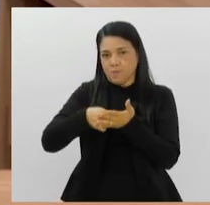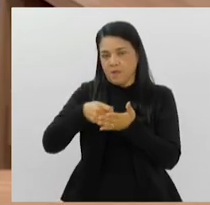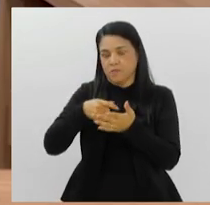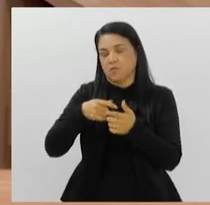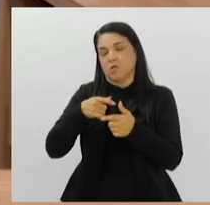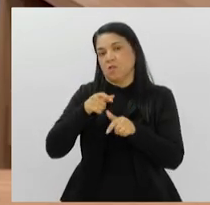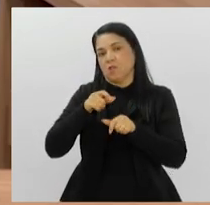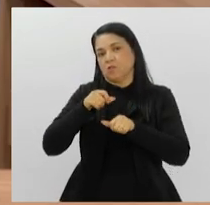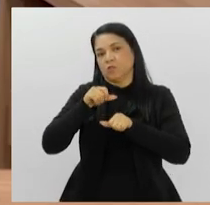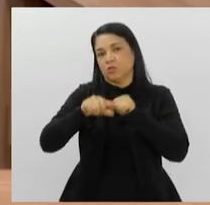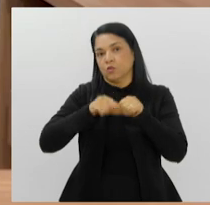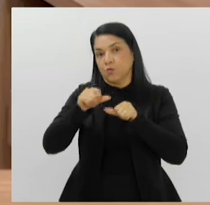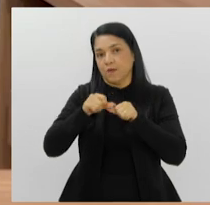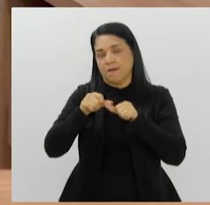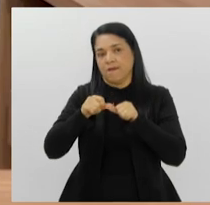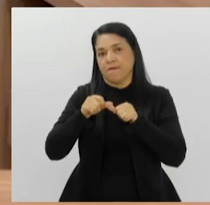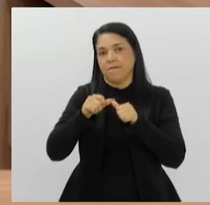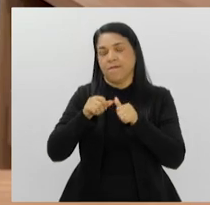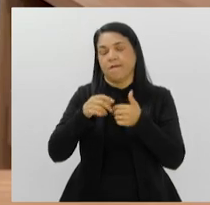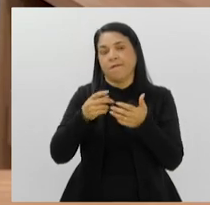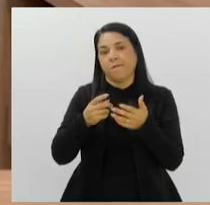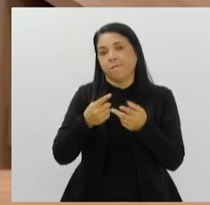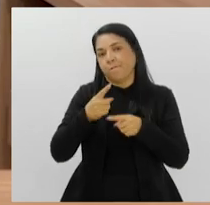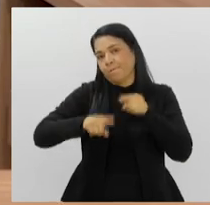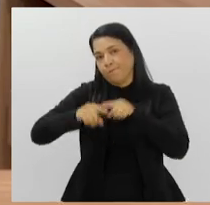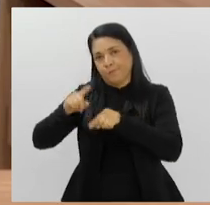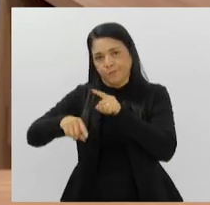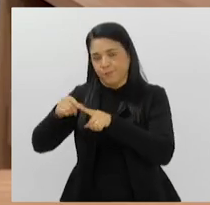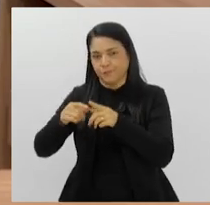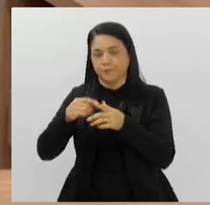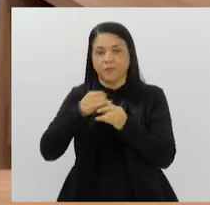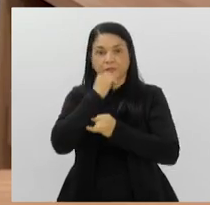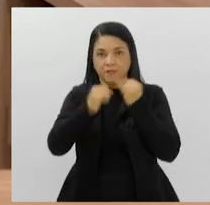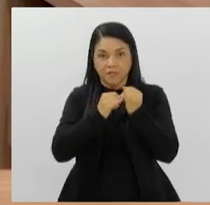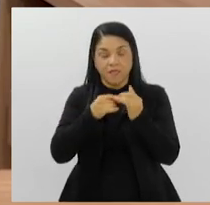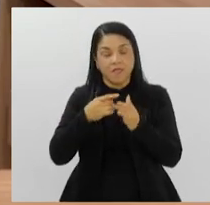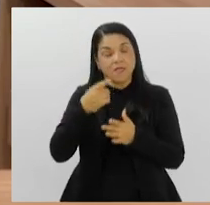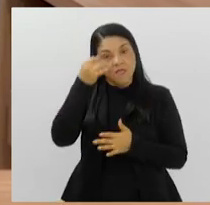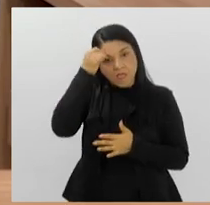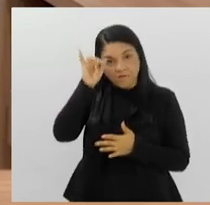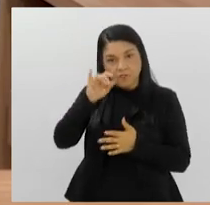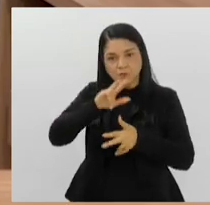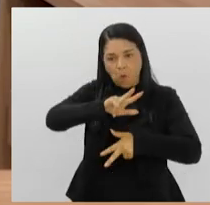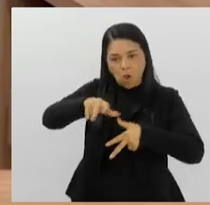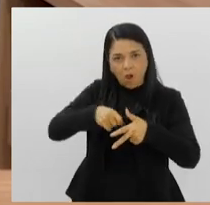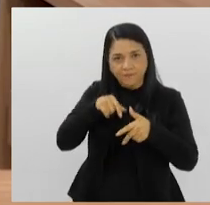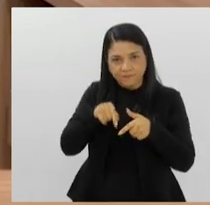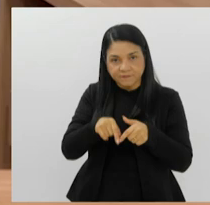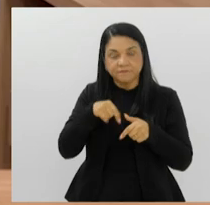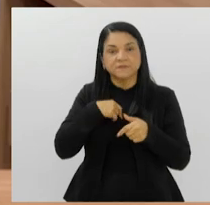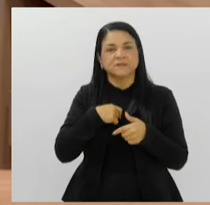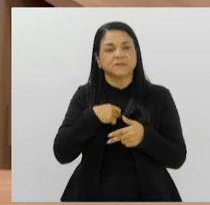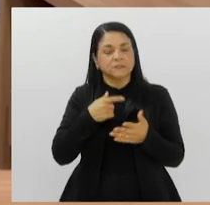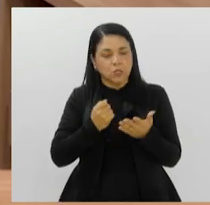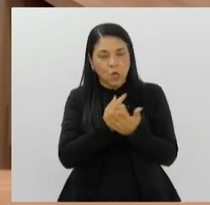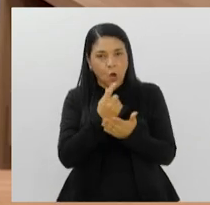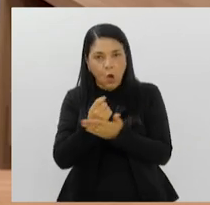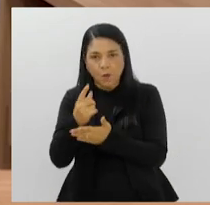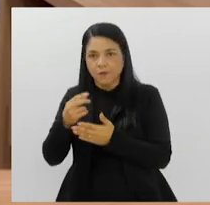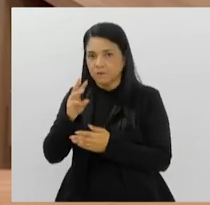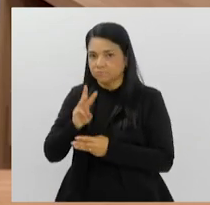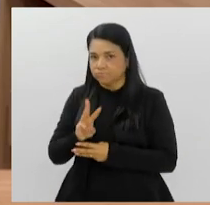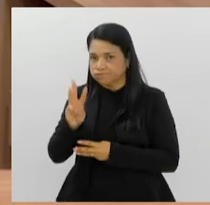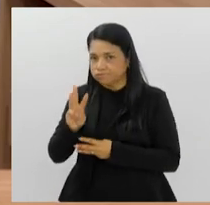comprados em lojas físicas. Evite golpes. Se optar por comprar online, verifique a reputação do site